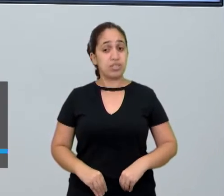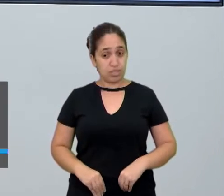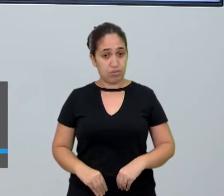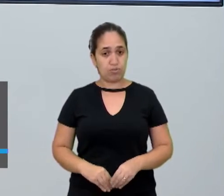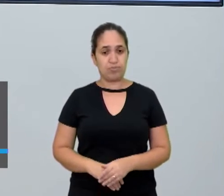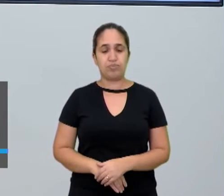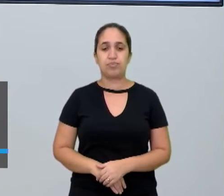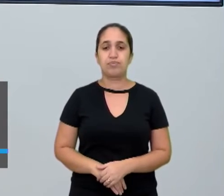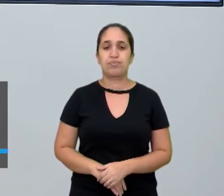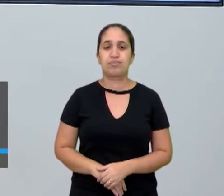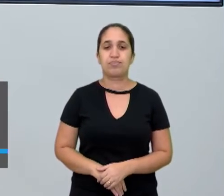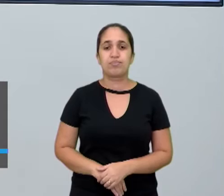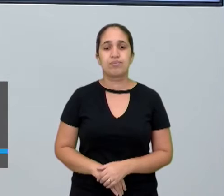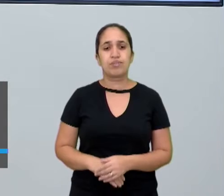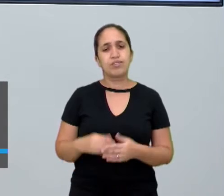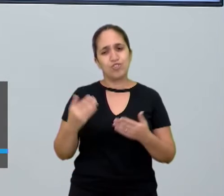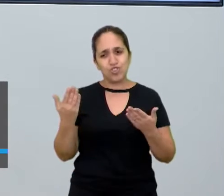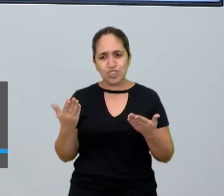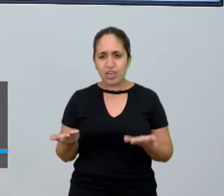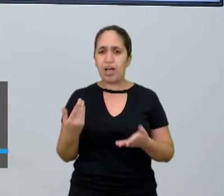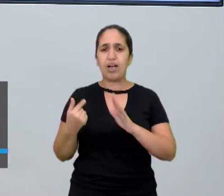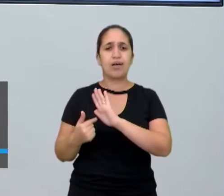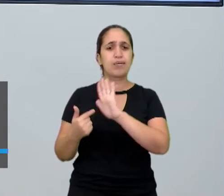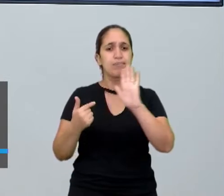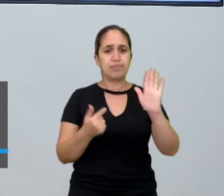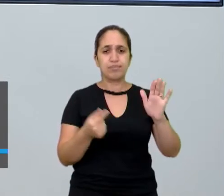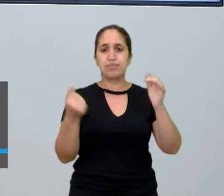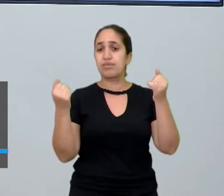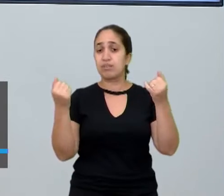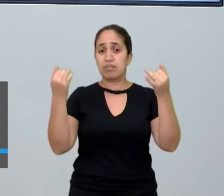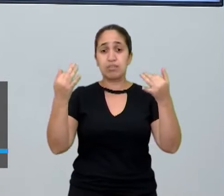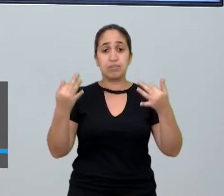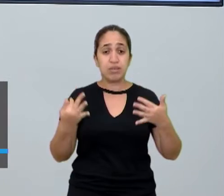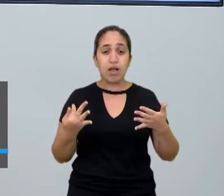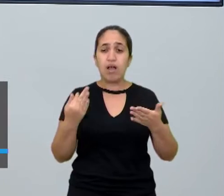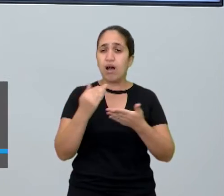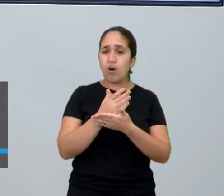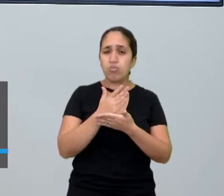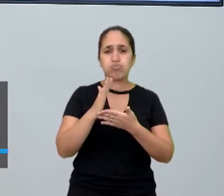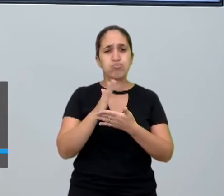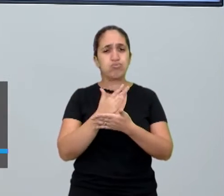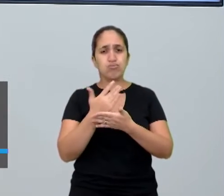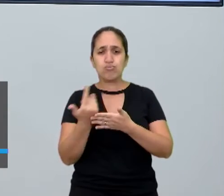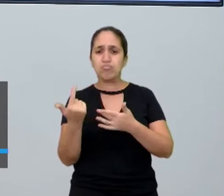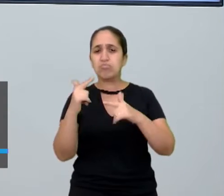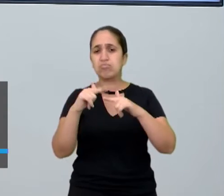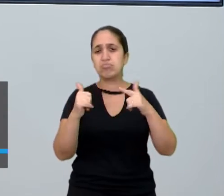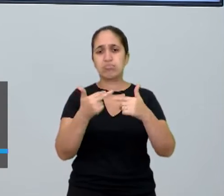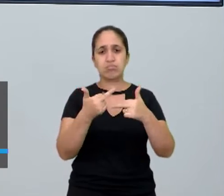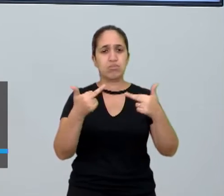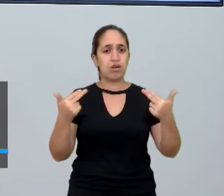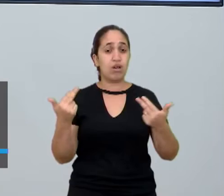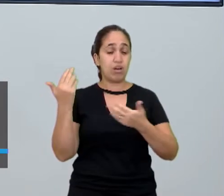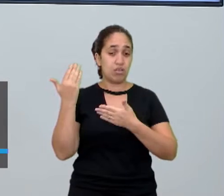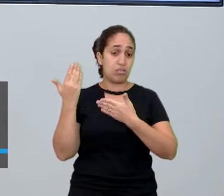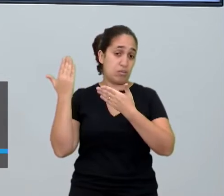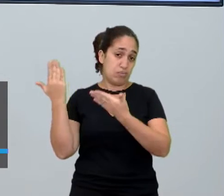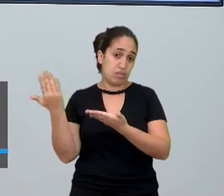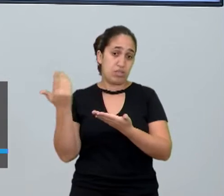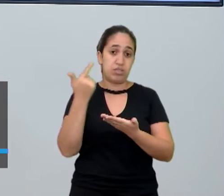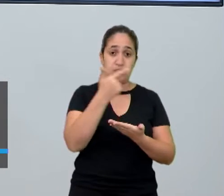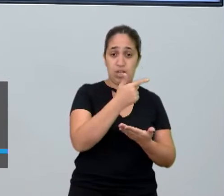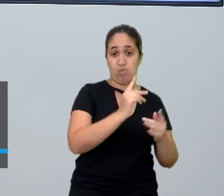digestão. Então aí olha só, eu apresentei para vocês aí então alguns desses fatores. Então apresentei aí